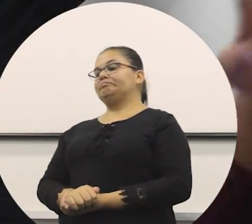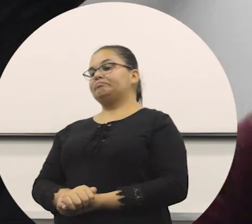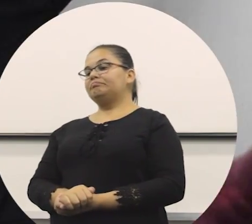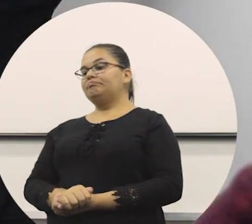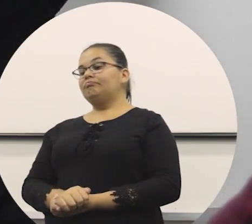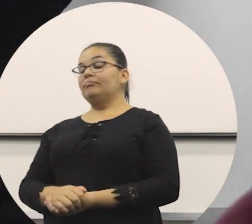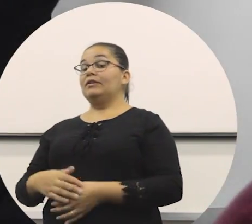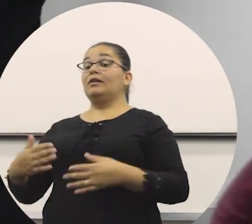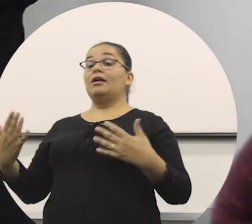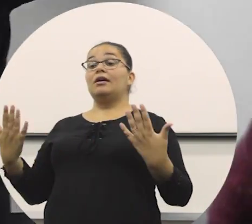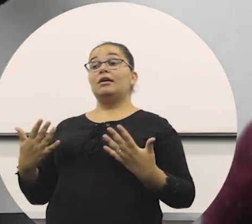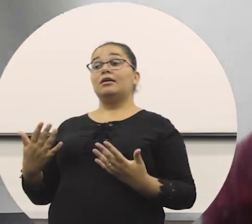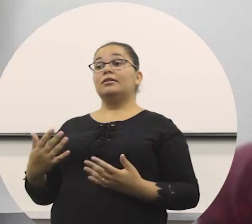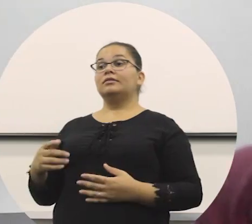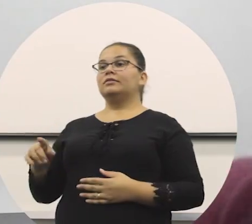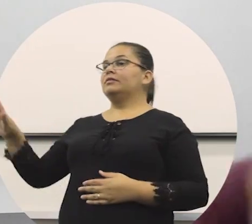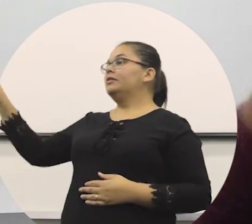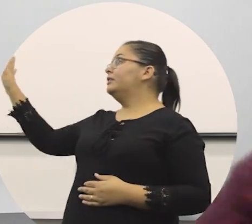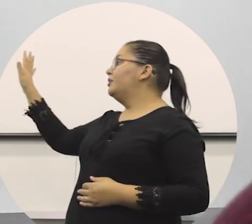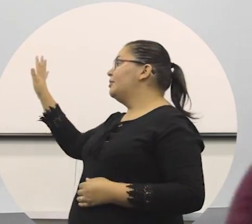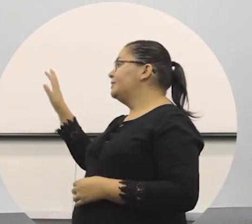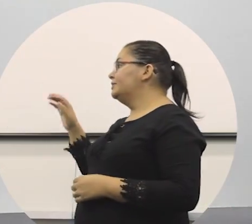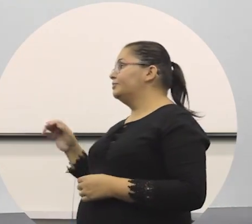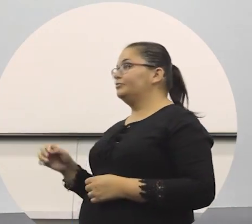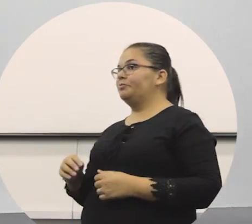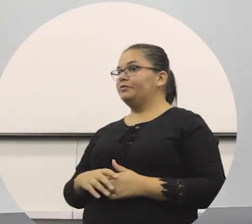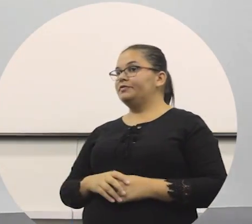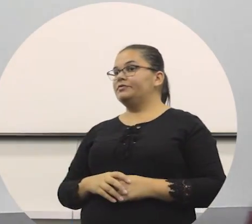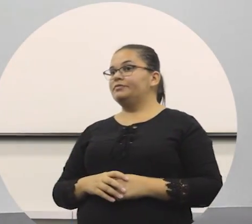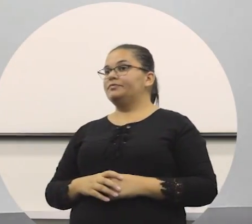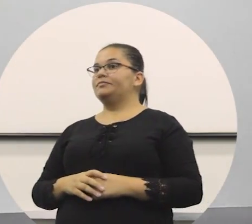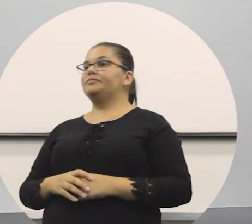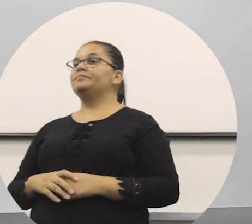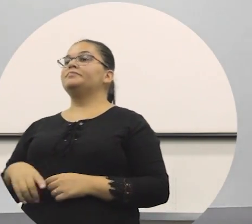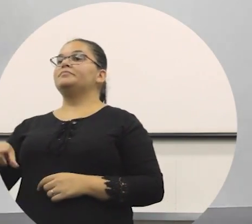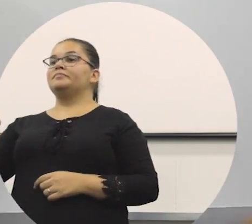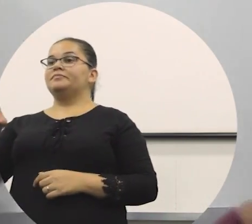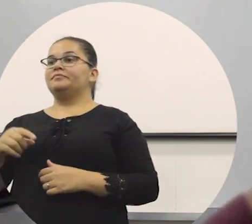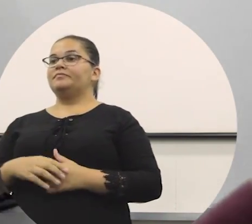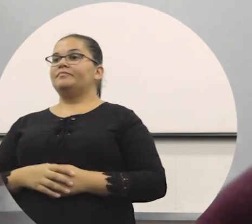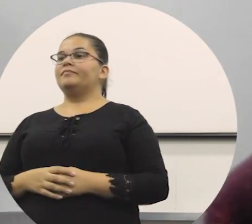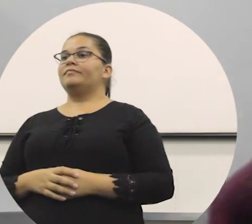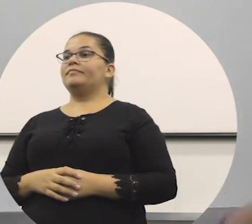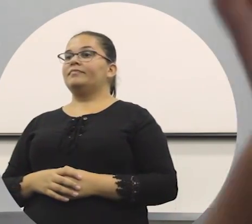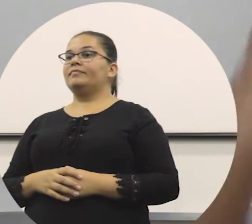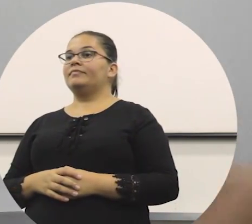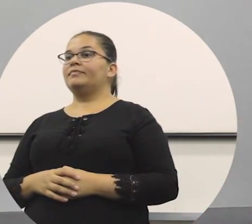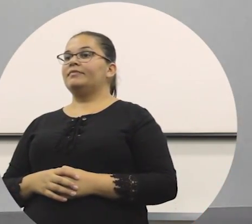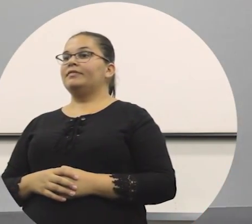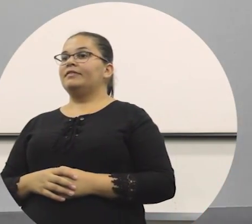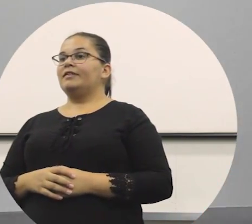E agora? Como? Tem uma pergunta. Pois não.